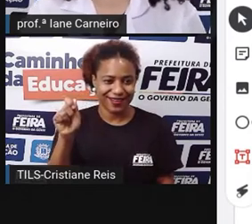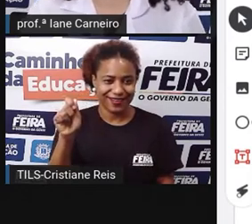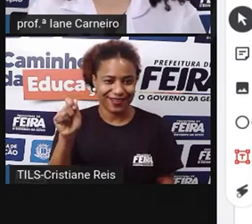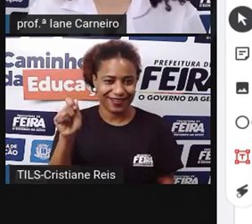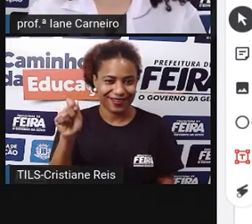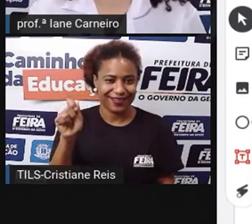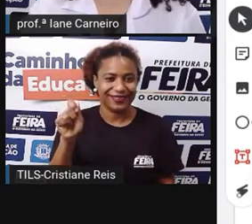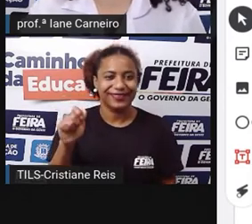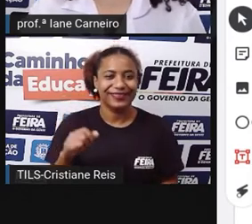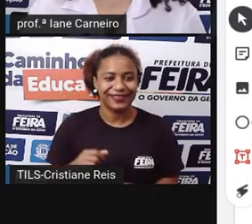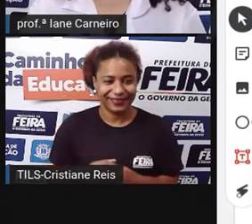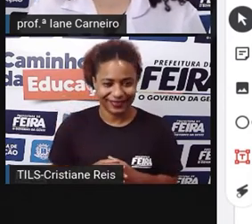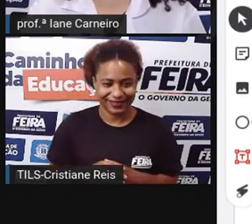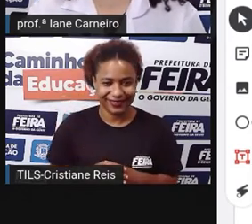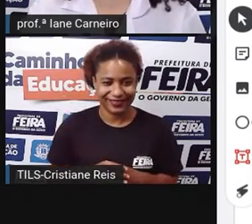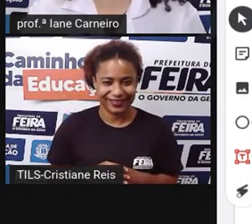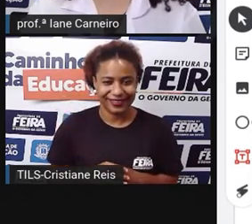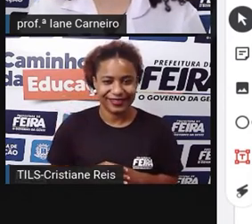Vá.